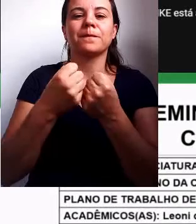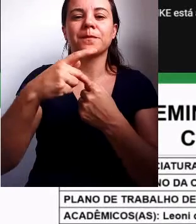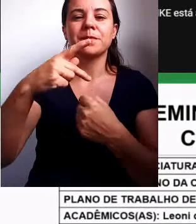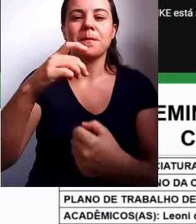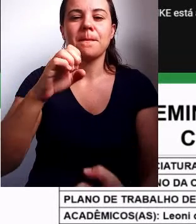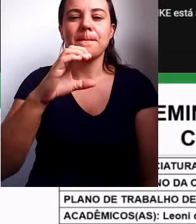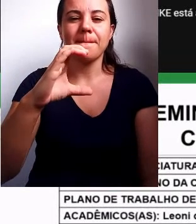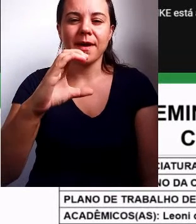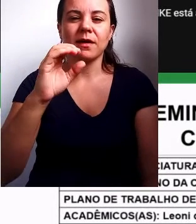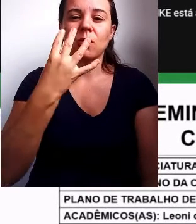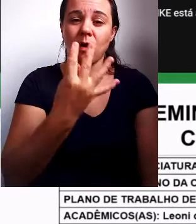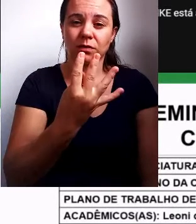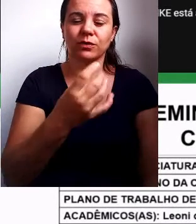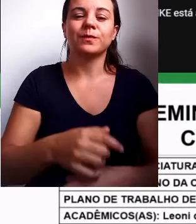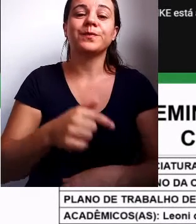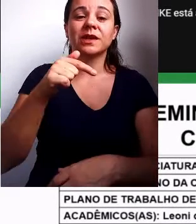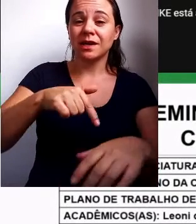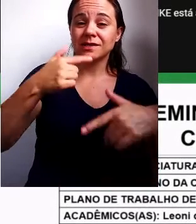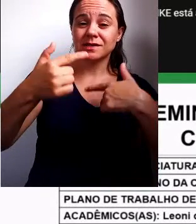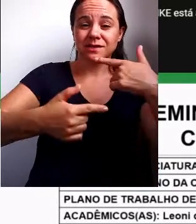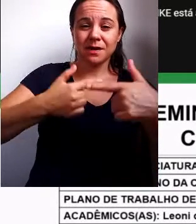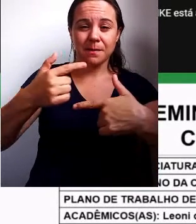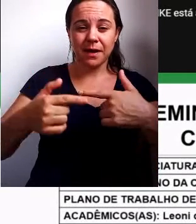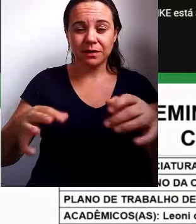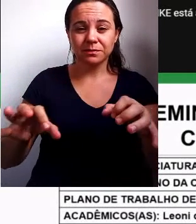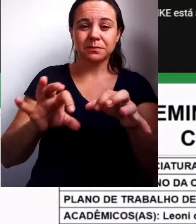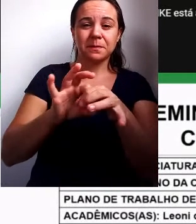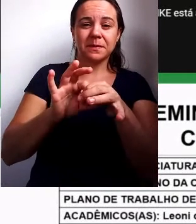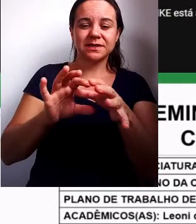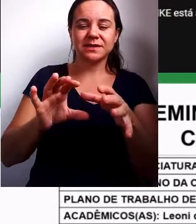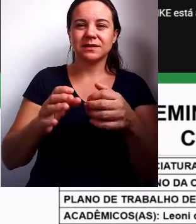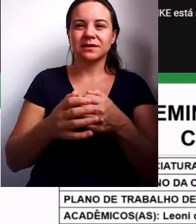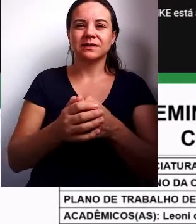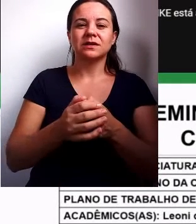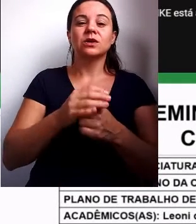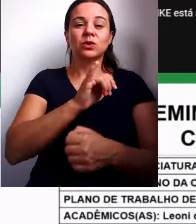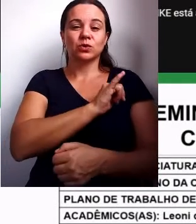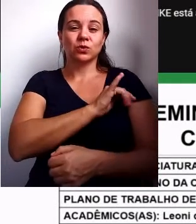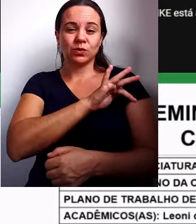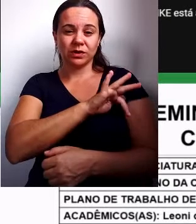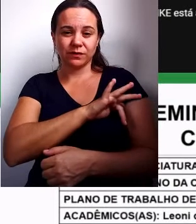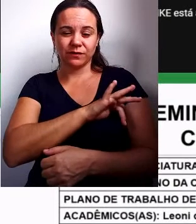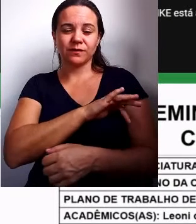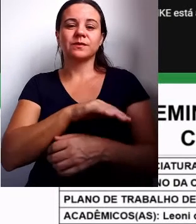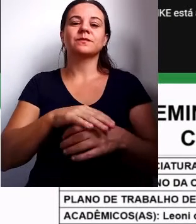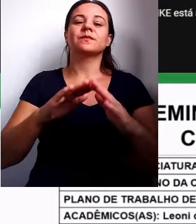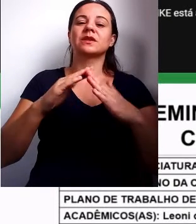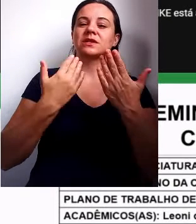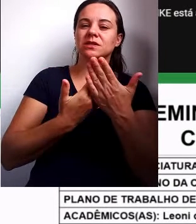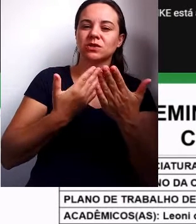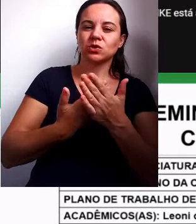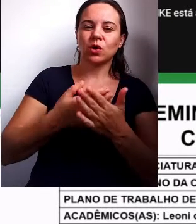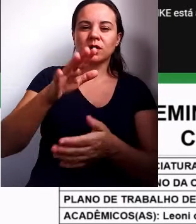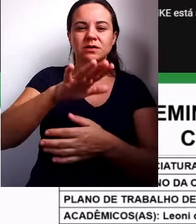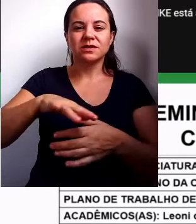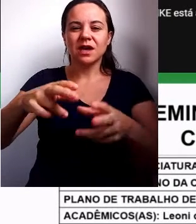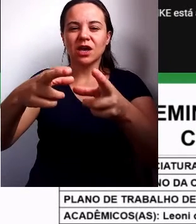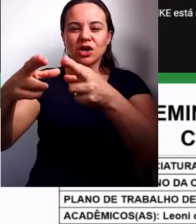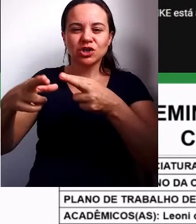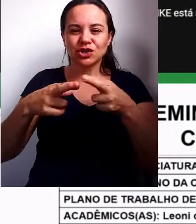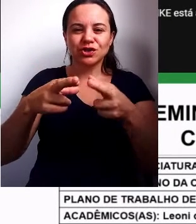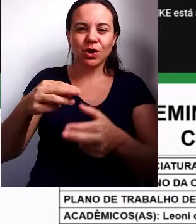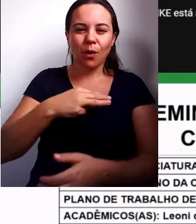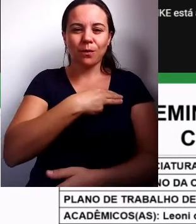Esse trabalho, então, foi desenvolvido em parceria entre o Instituto Federal Farroupilha e as escolas da região